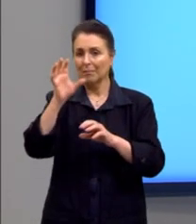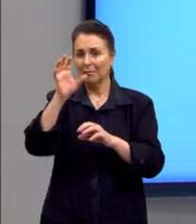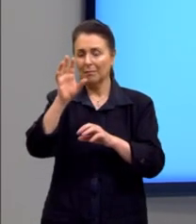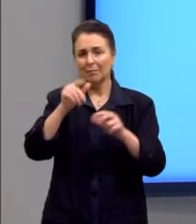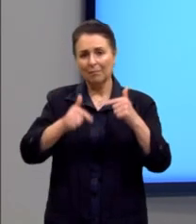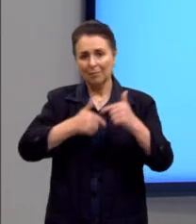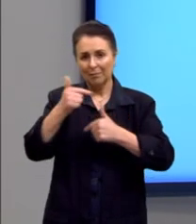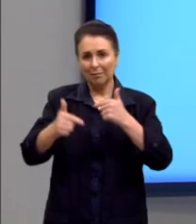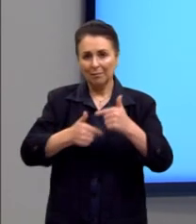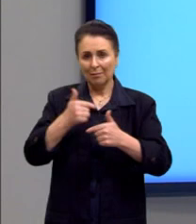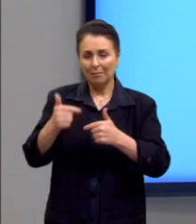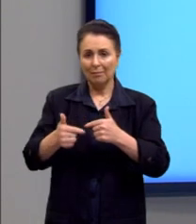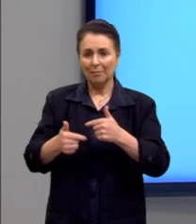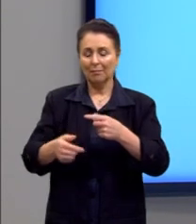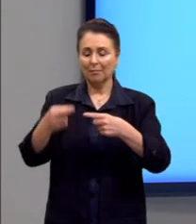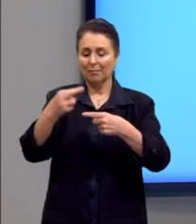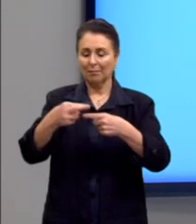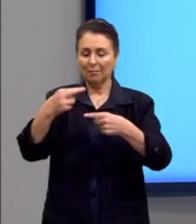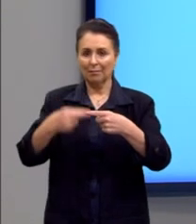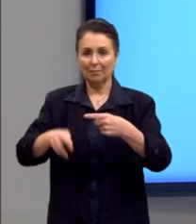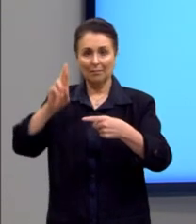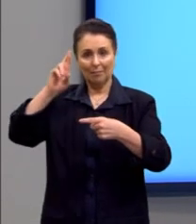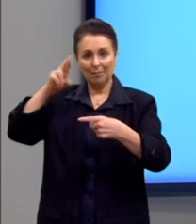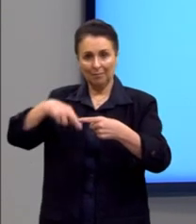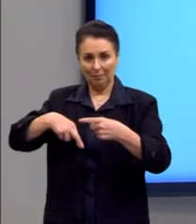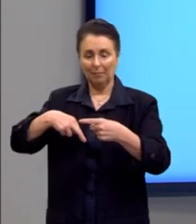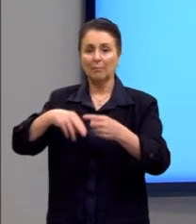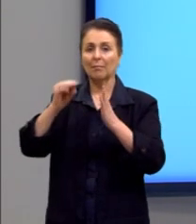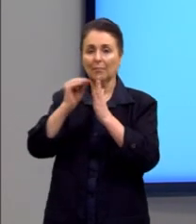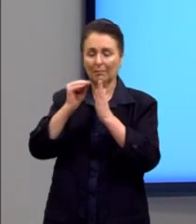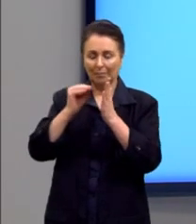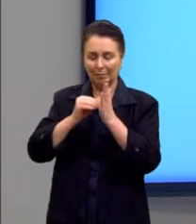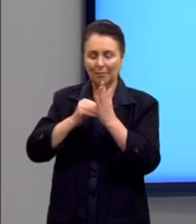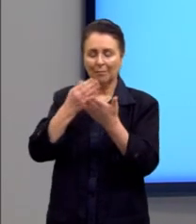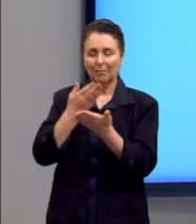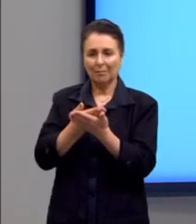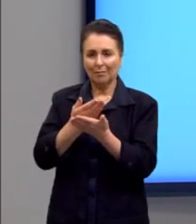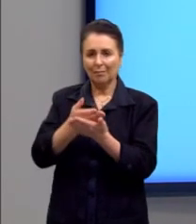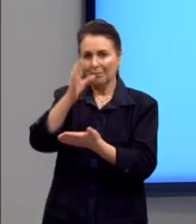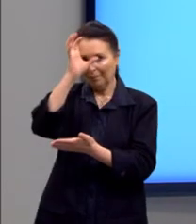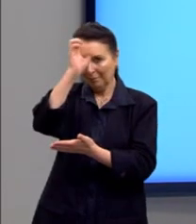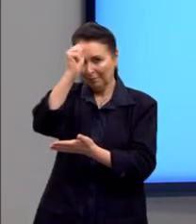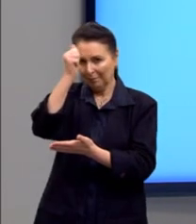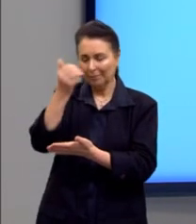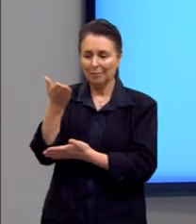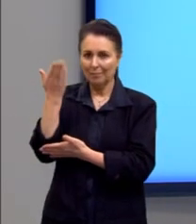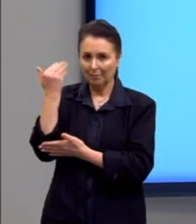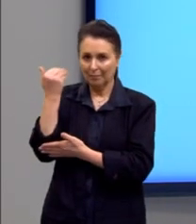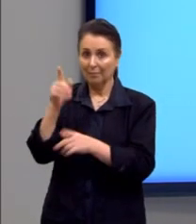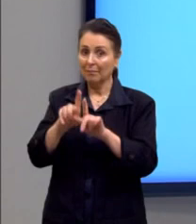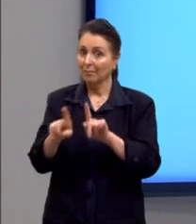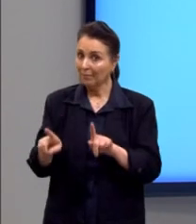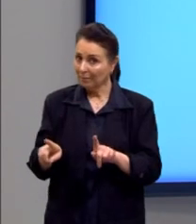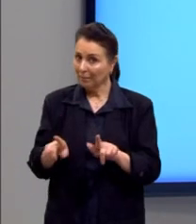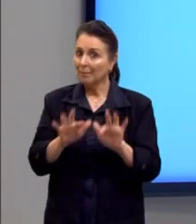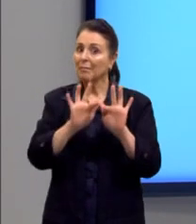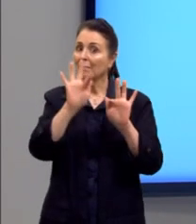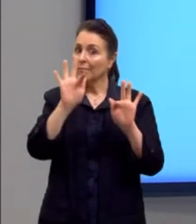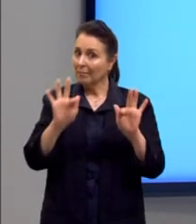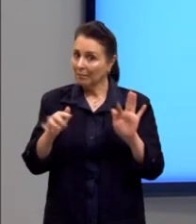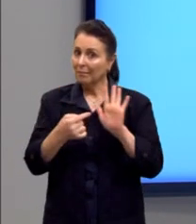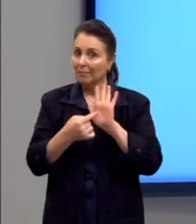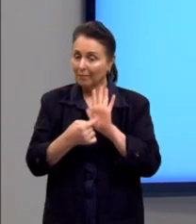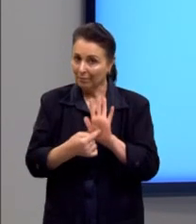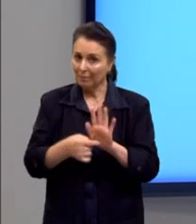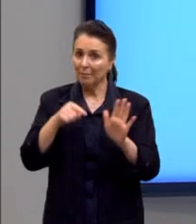razão né um conteúdo que a gente já viu aí há bastante tempo mas que ele vai aparecer frequentemente Nas